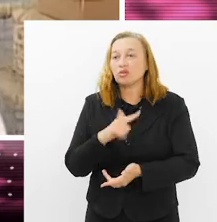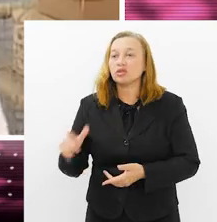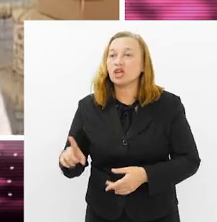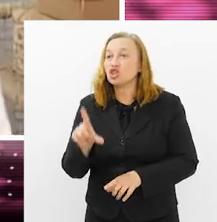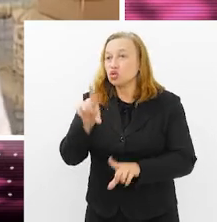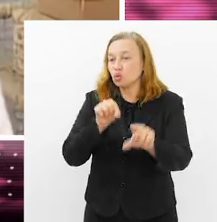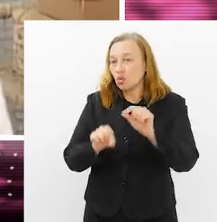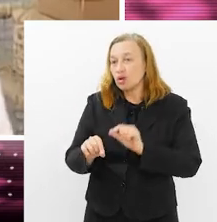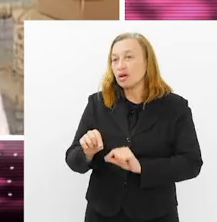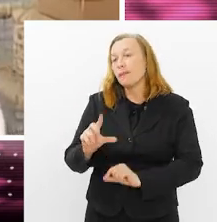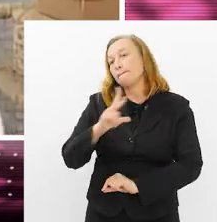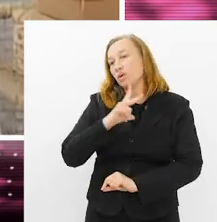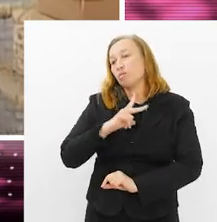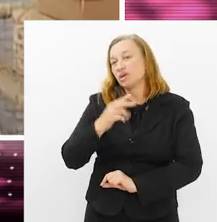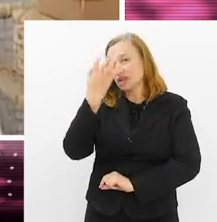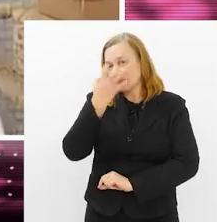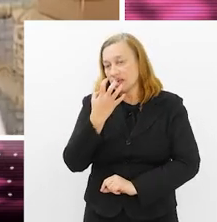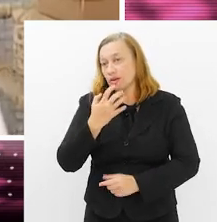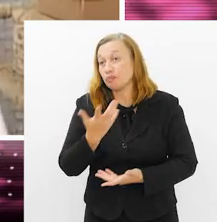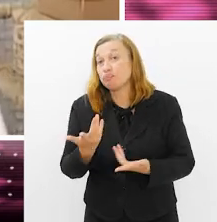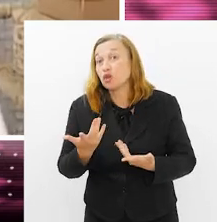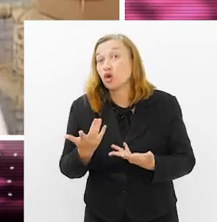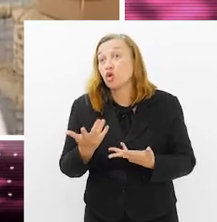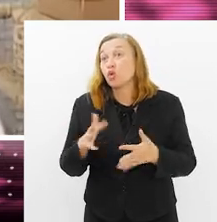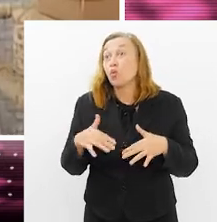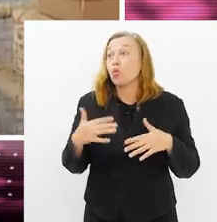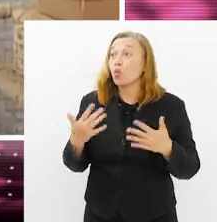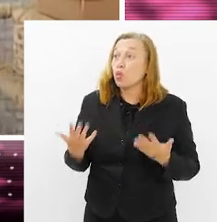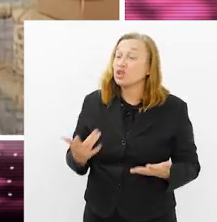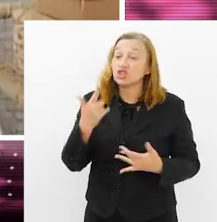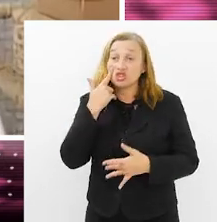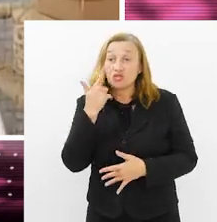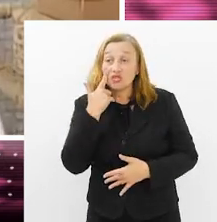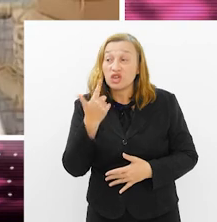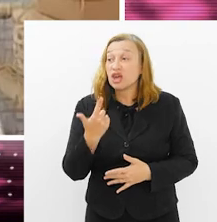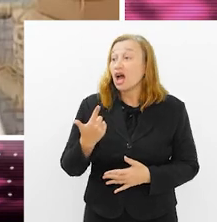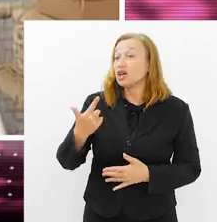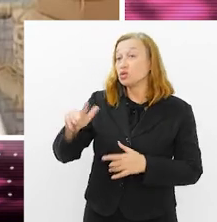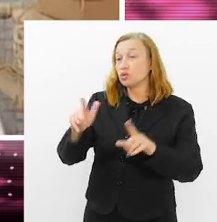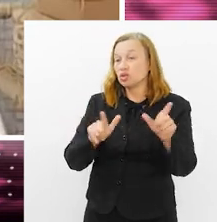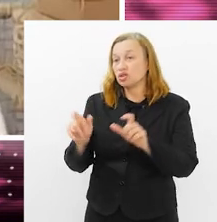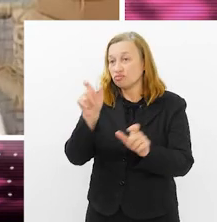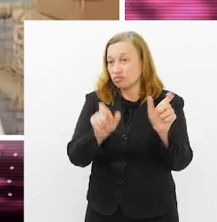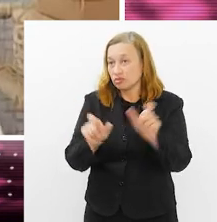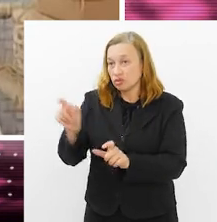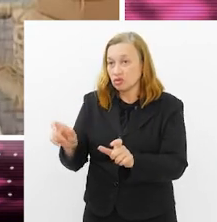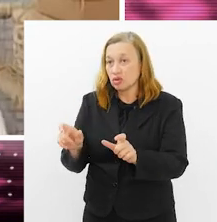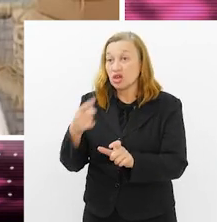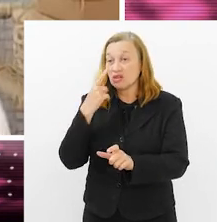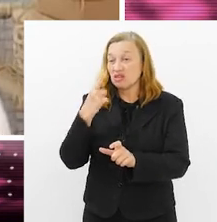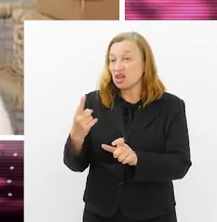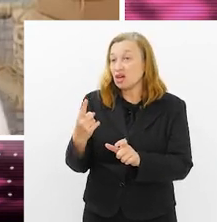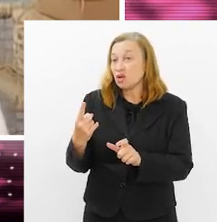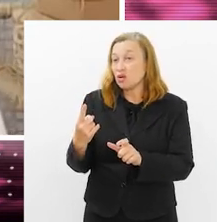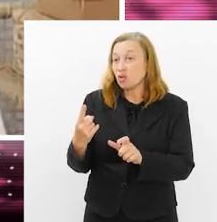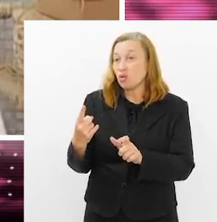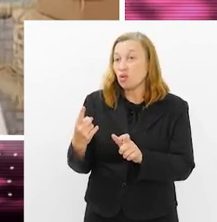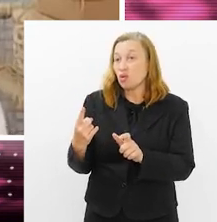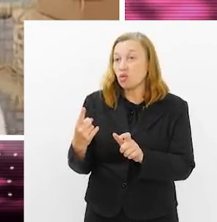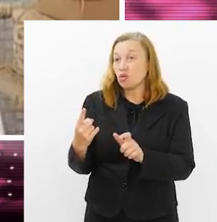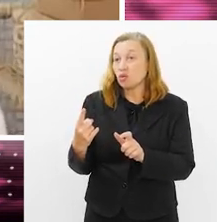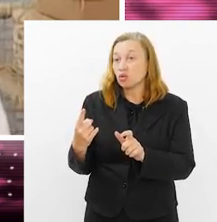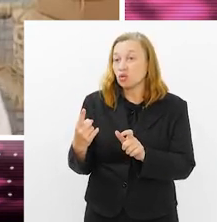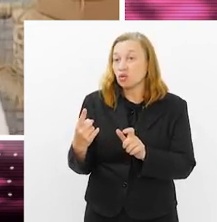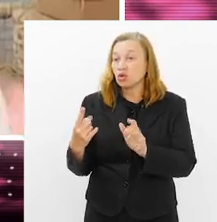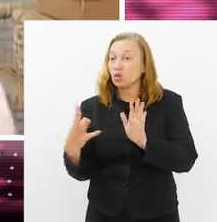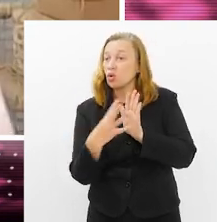escolha próprio. E eu acho isso muito grave, né? Quando a gente vê as outras pessoas como